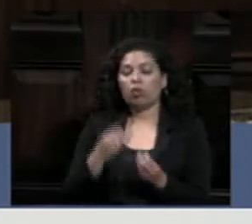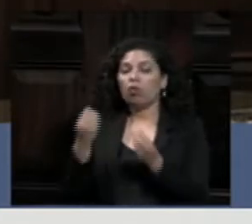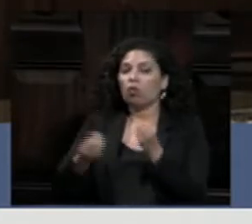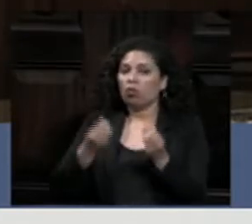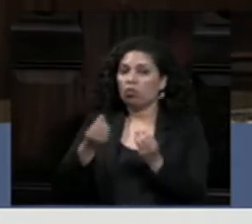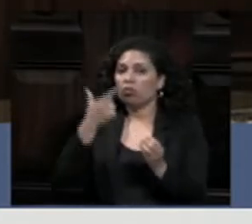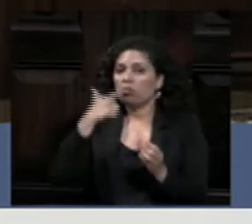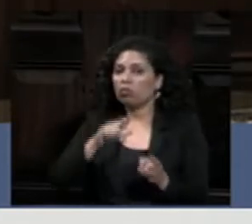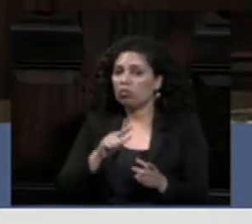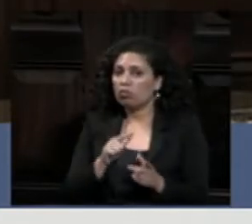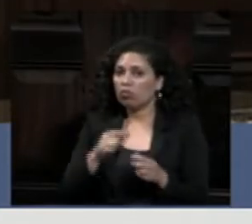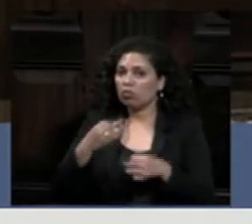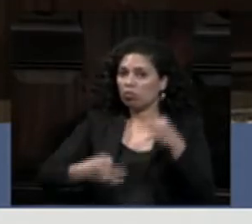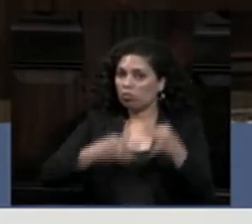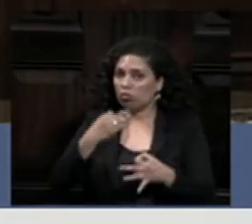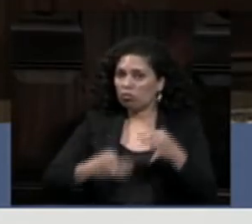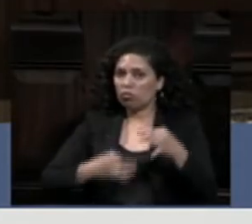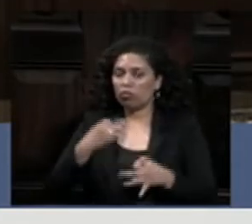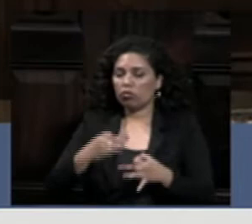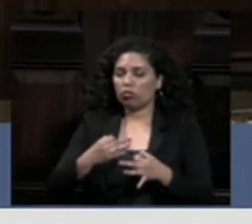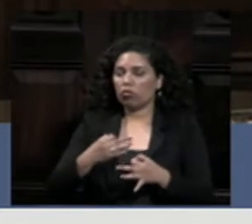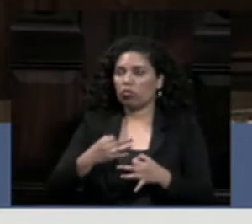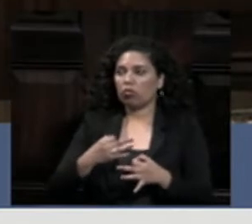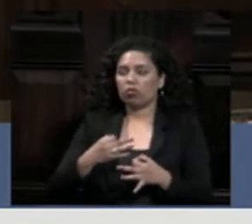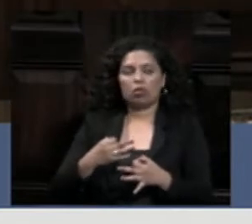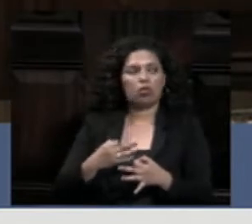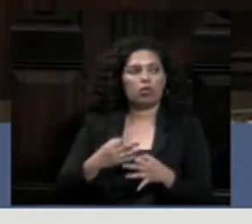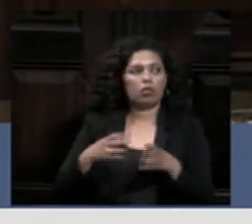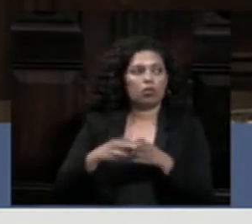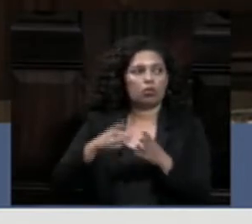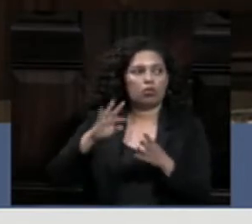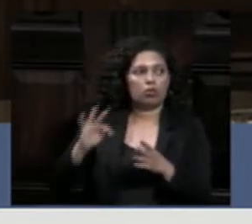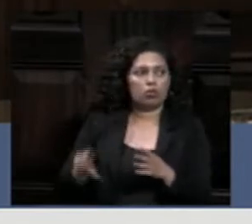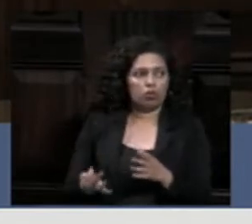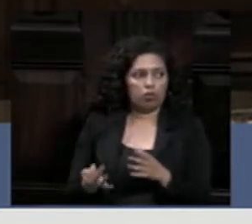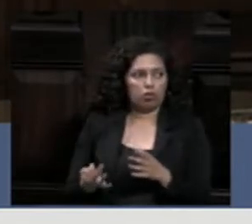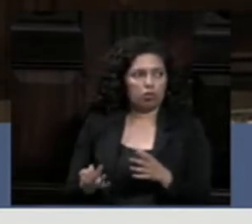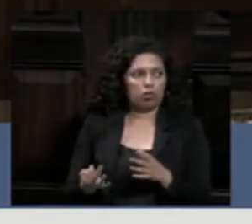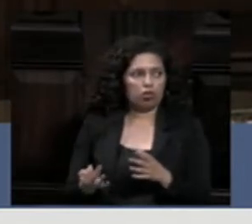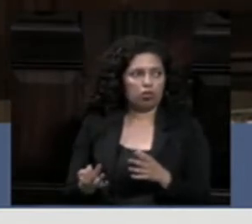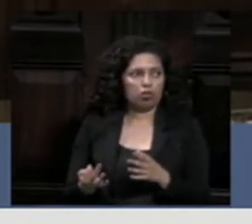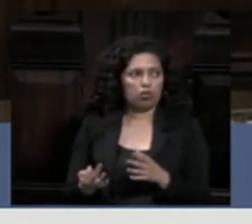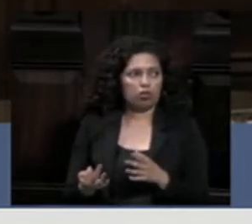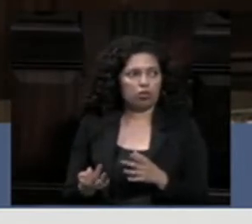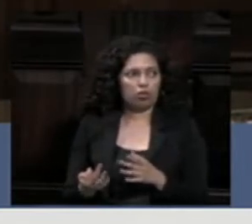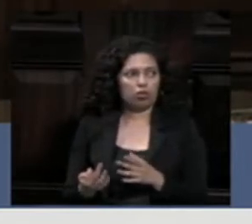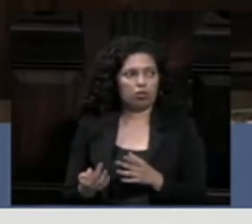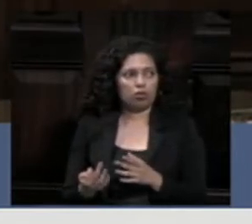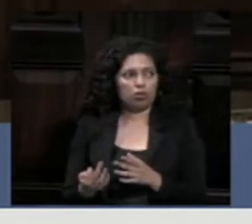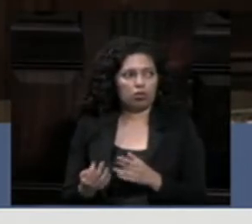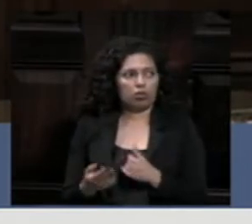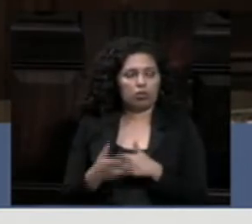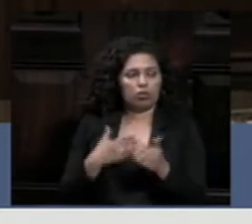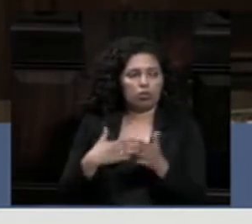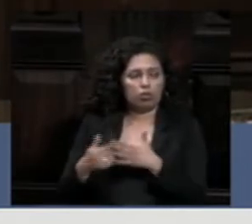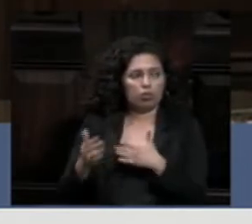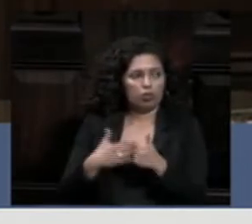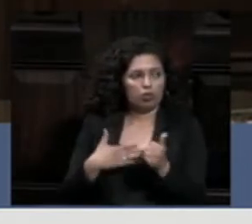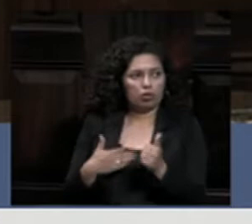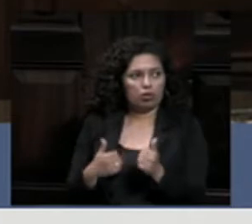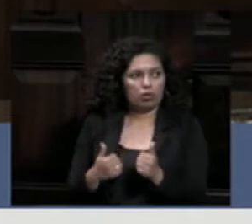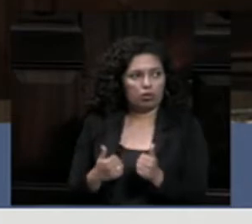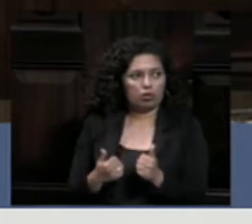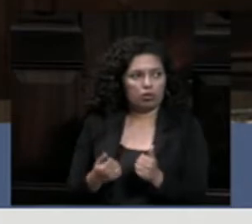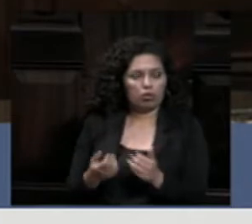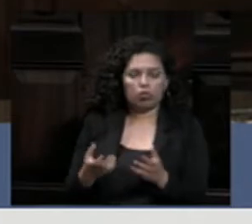do STF depois de ter perdido no TJ e no STJ. Então, é uma matéria polêmica. Mas o certo é que nós temos uma lei de